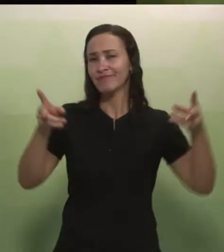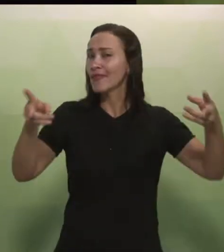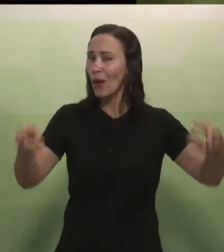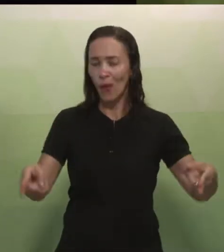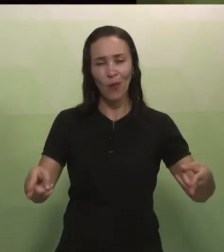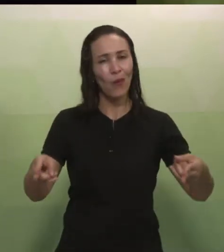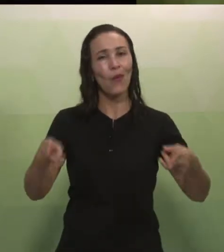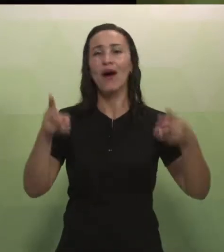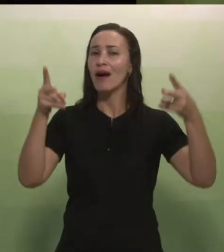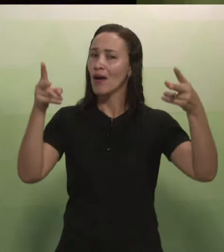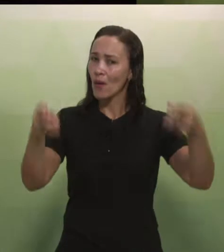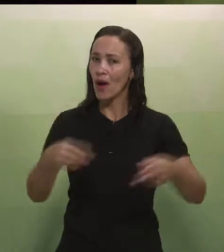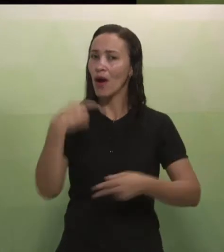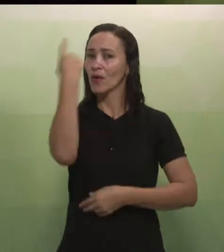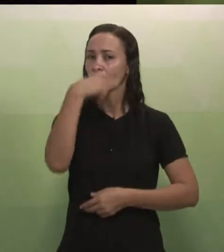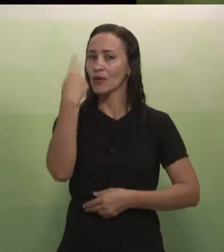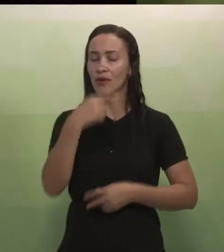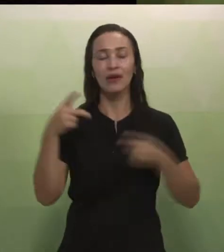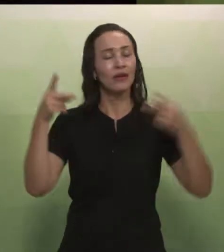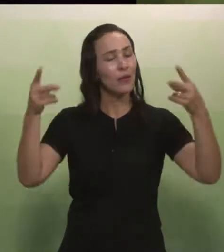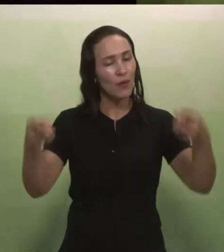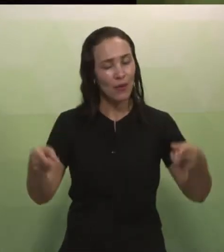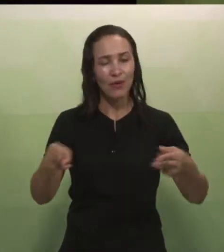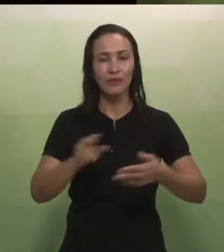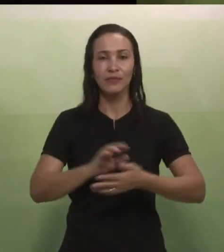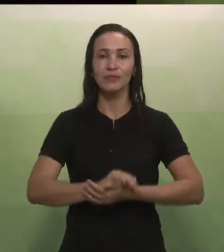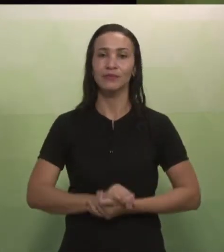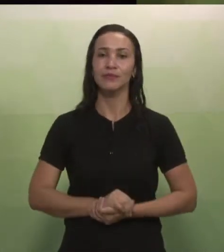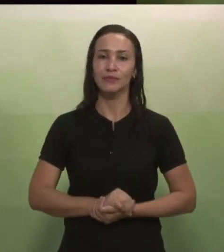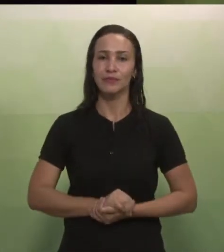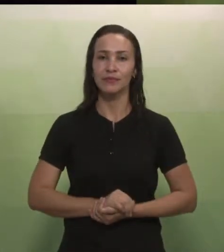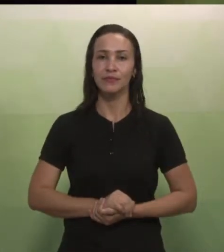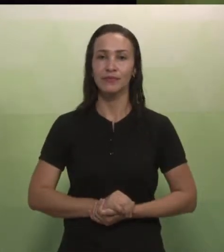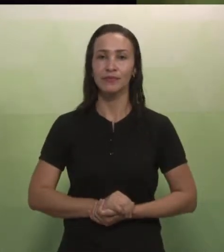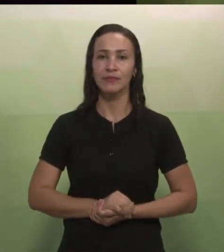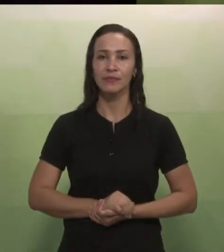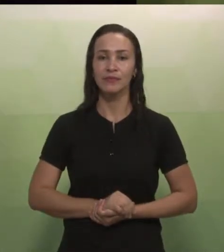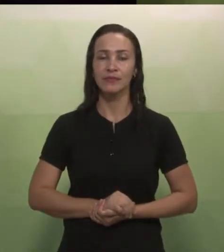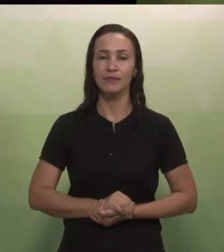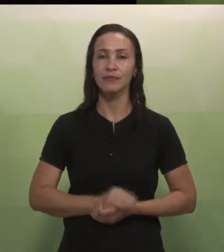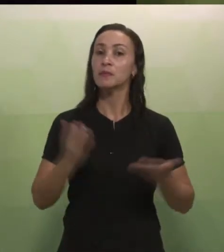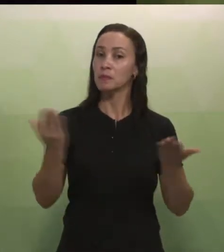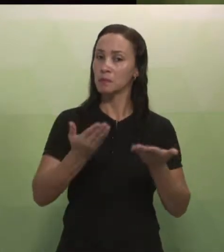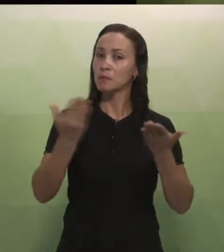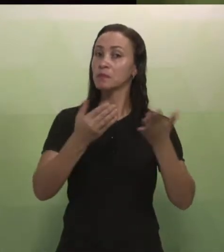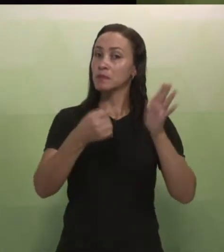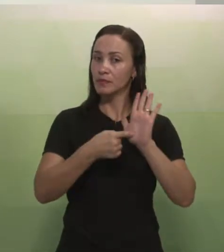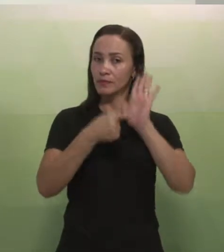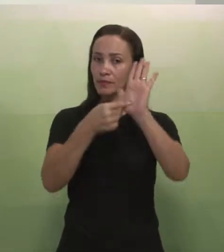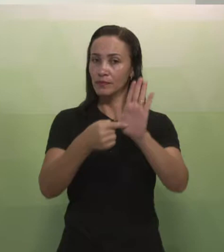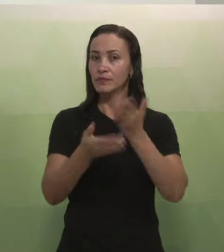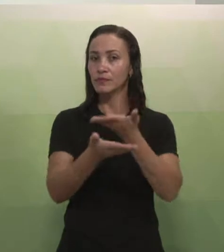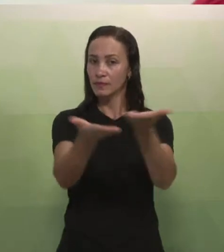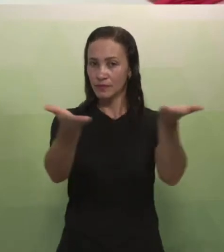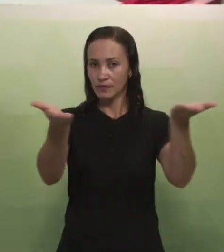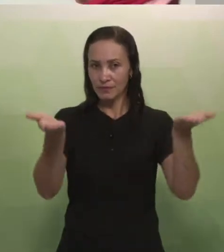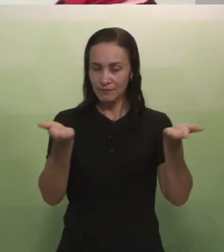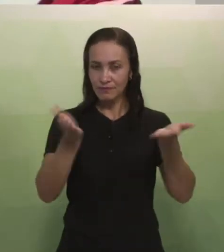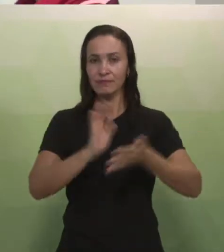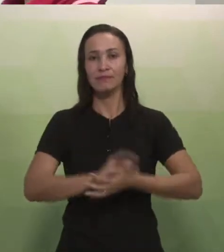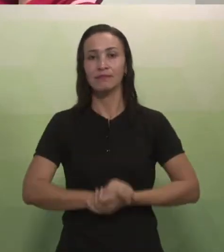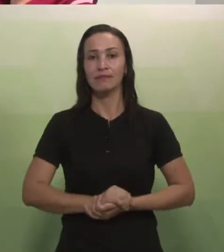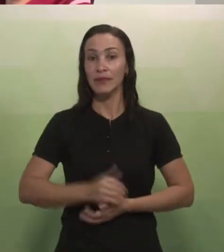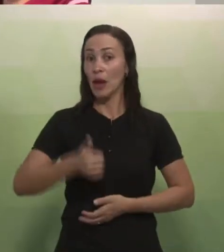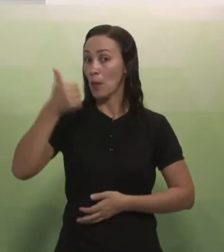a mesma coisa, a mesma carga horária, né? Então, eu vou passar para vocês aqui